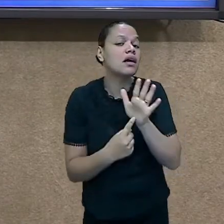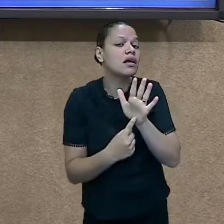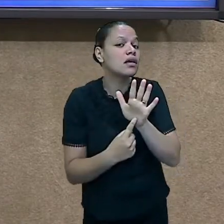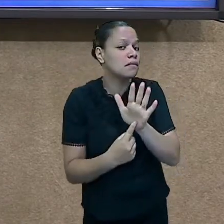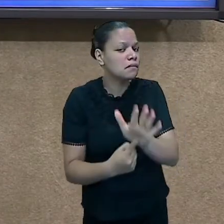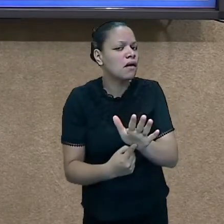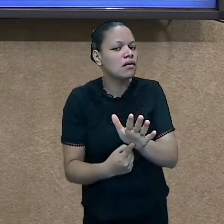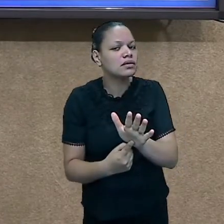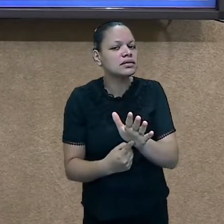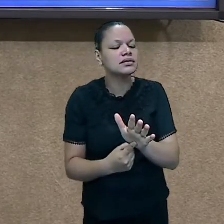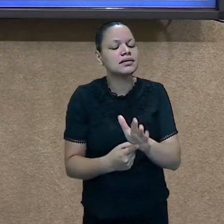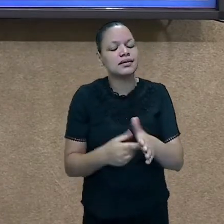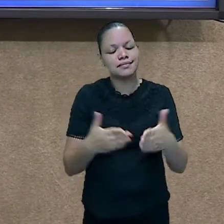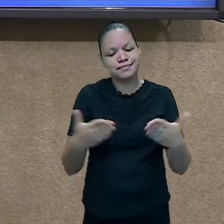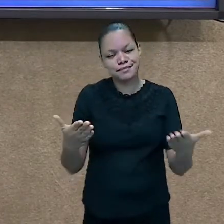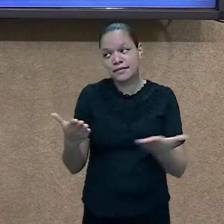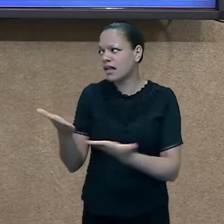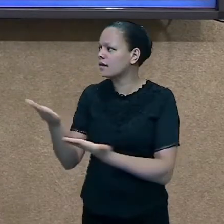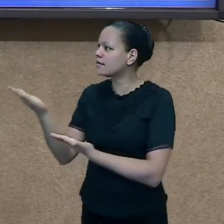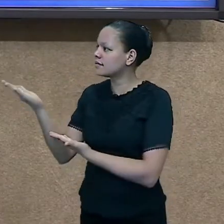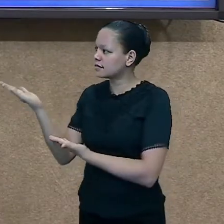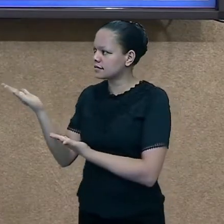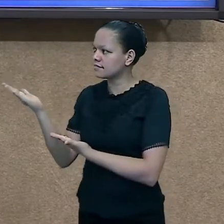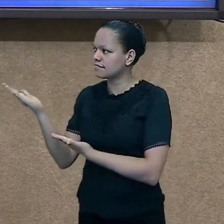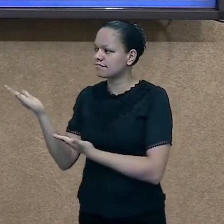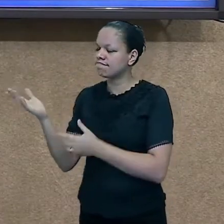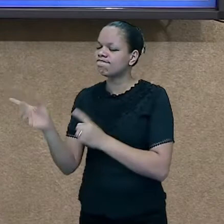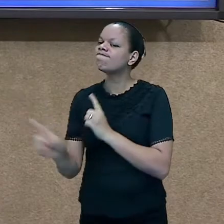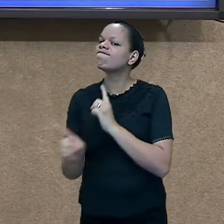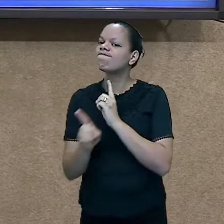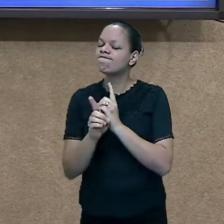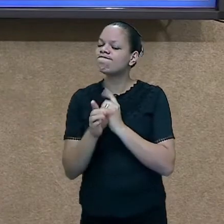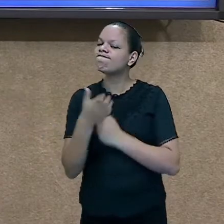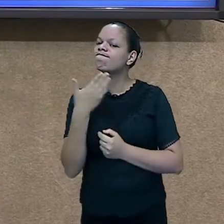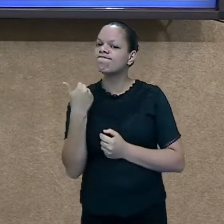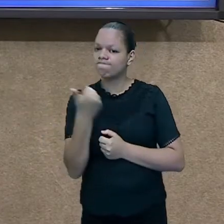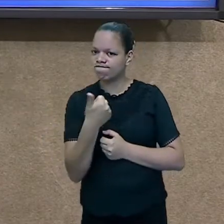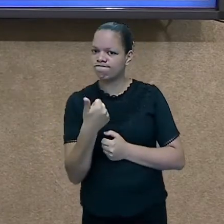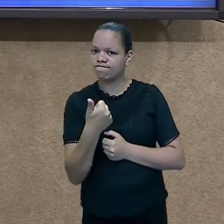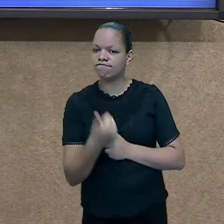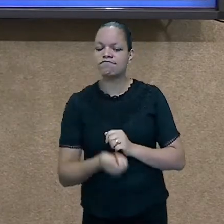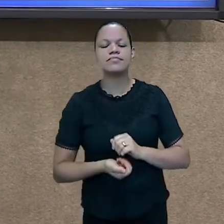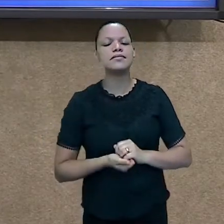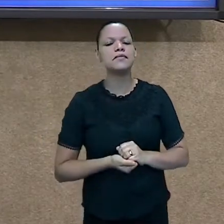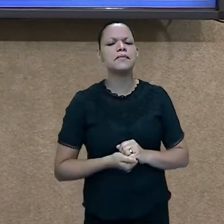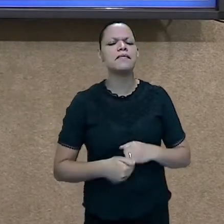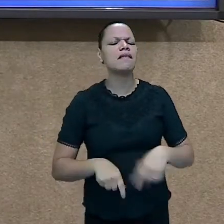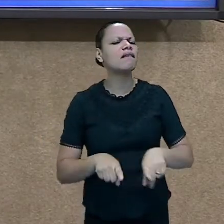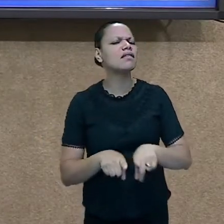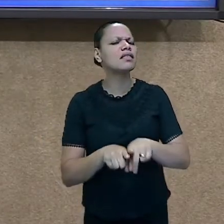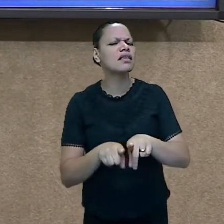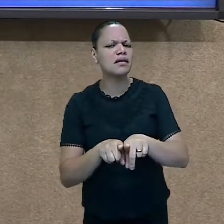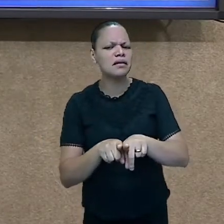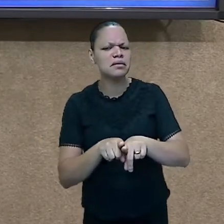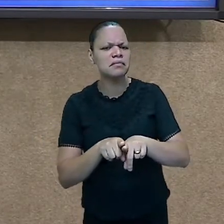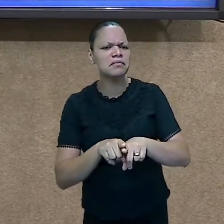anos o século e a gente encontra com mais facilidade nos livros de história. Em outras situações também,